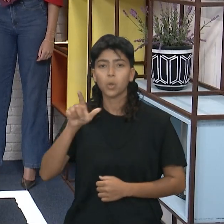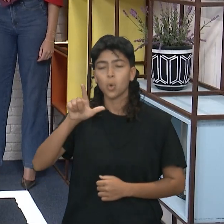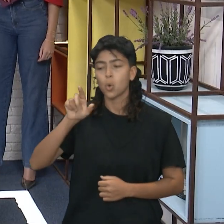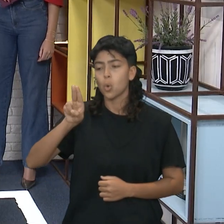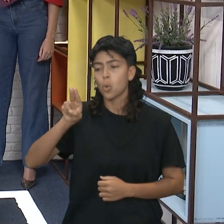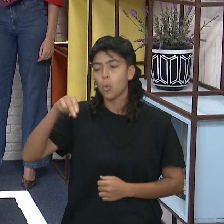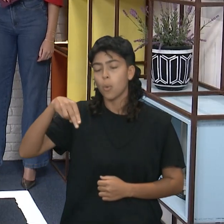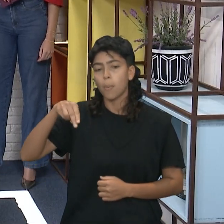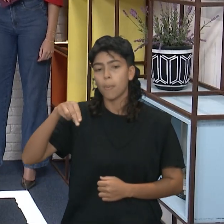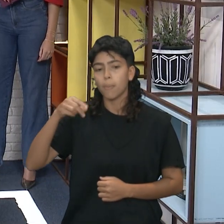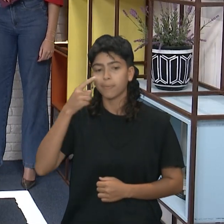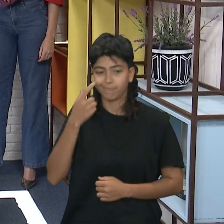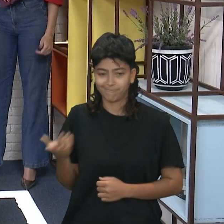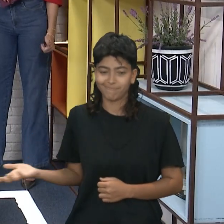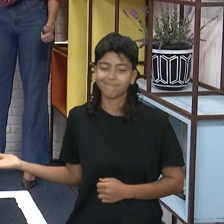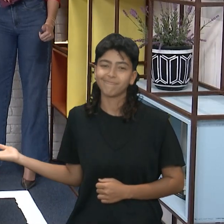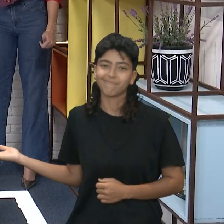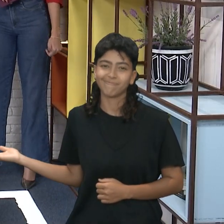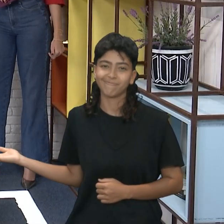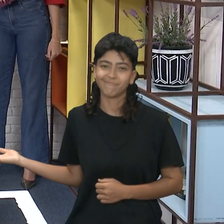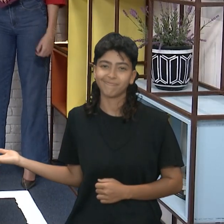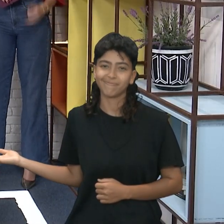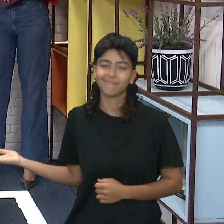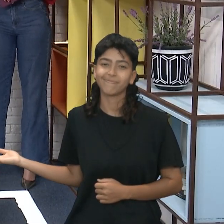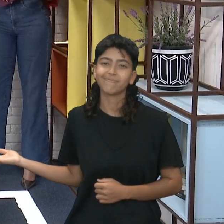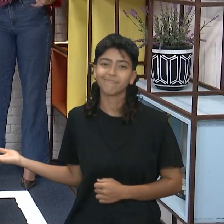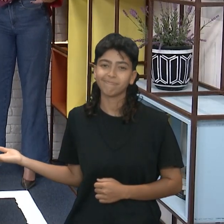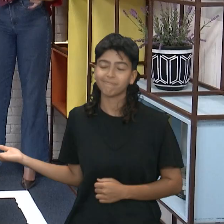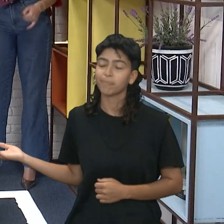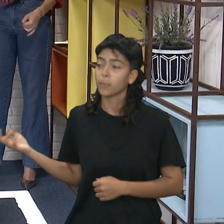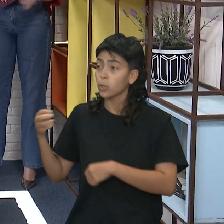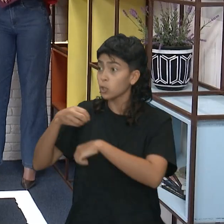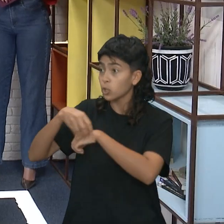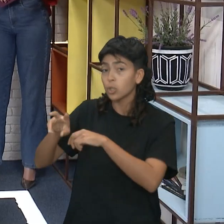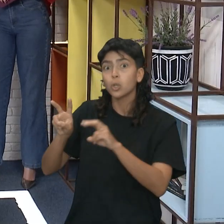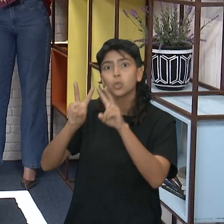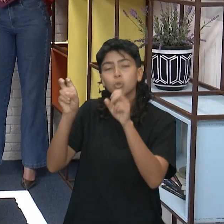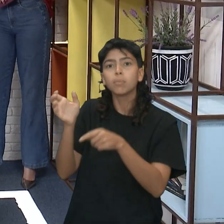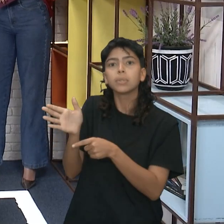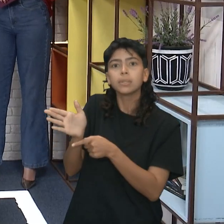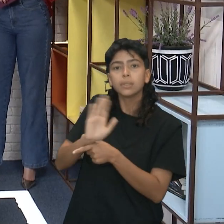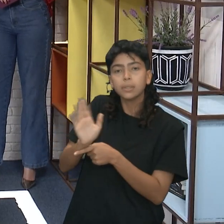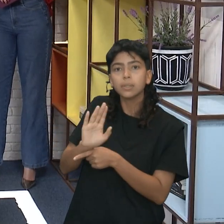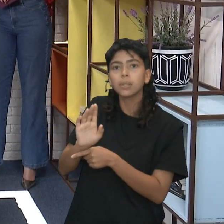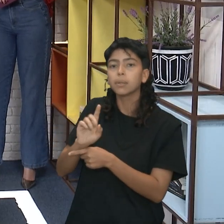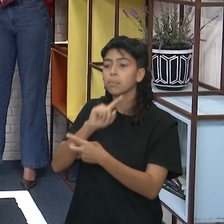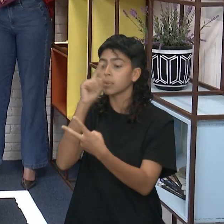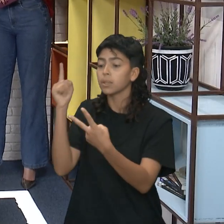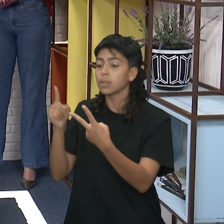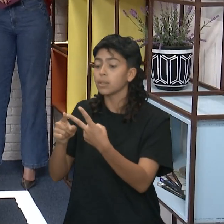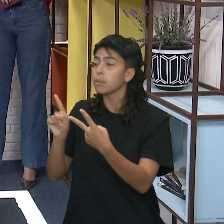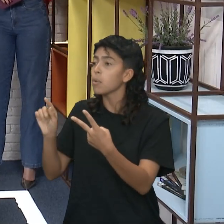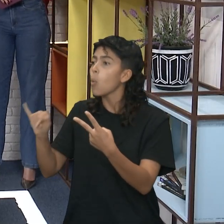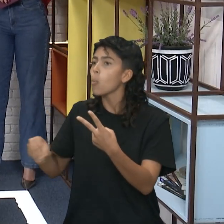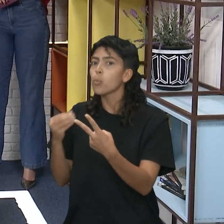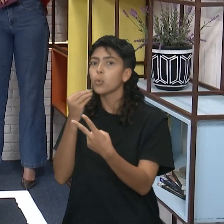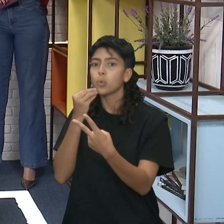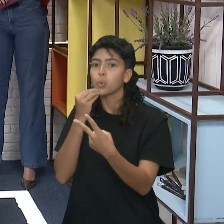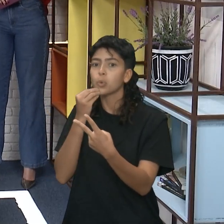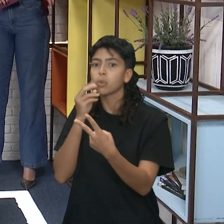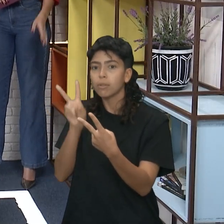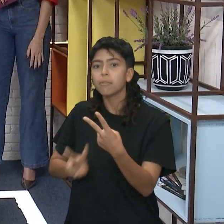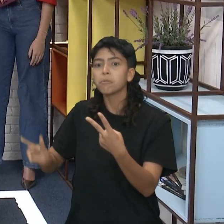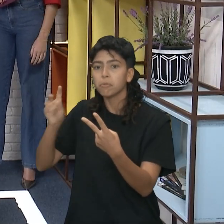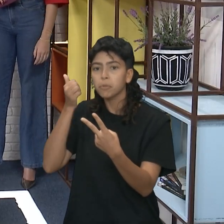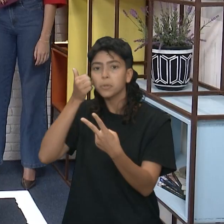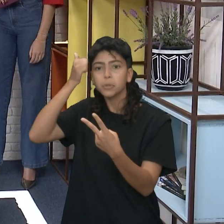lumieira.com.br, do jeito que aparece na tela para você. Mais uma dica então, uma sobre cinema, outra é uma oportunidade para fazer parte, né, do mundo UFG